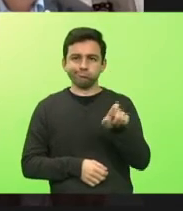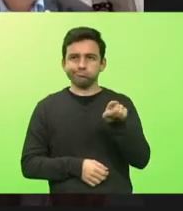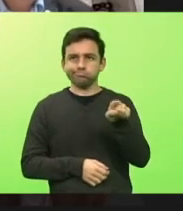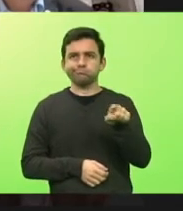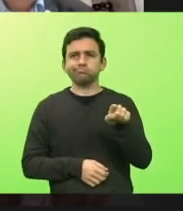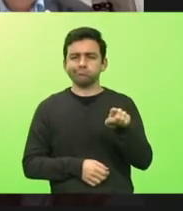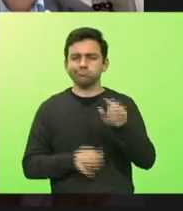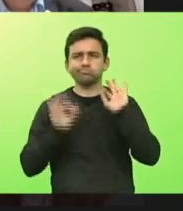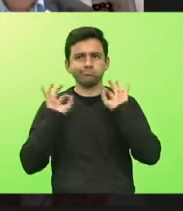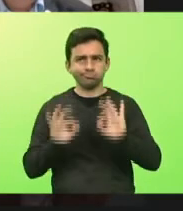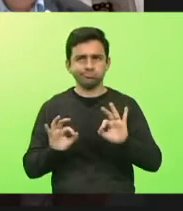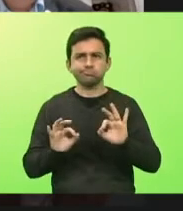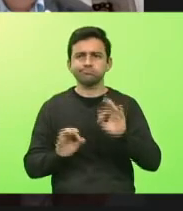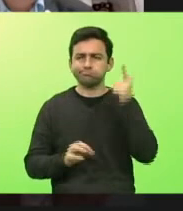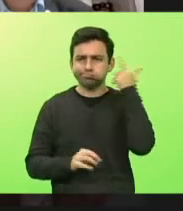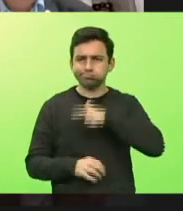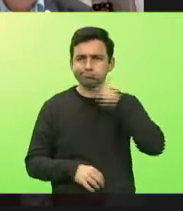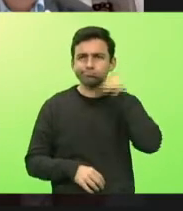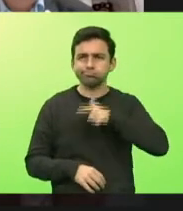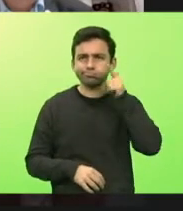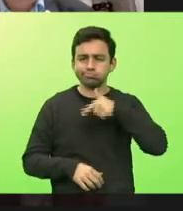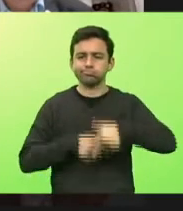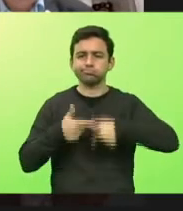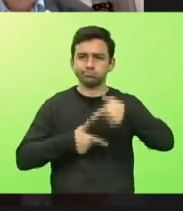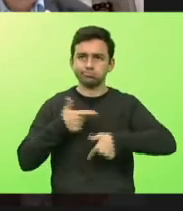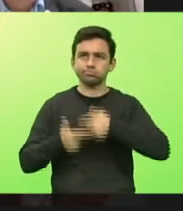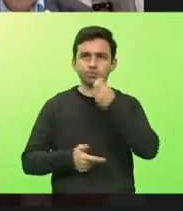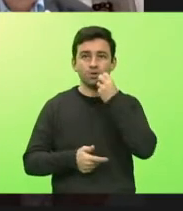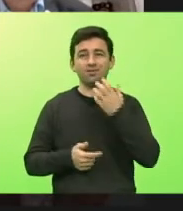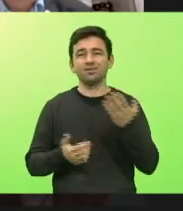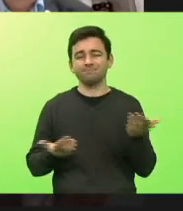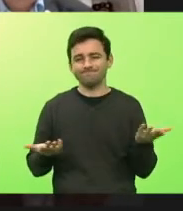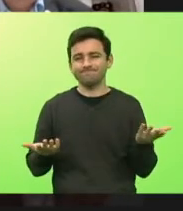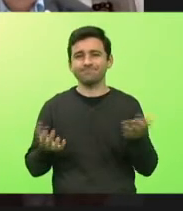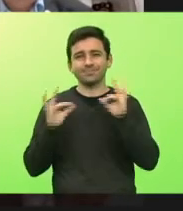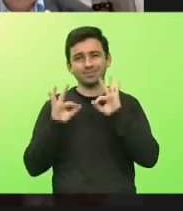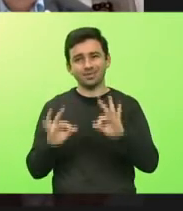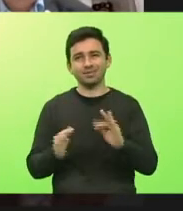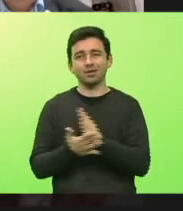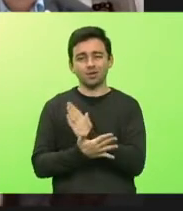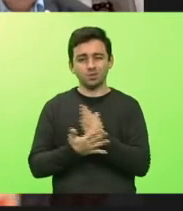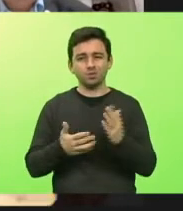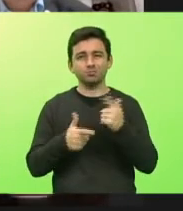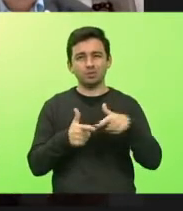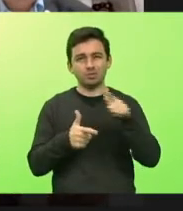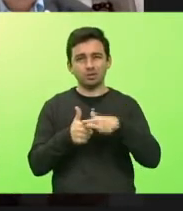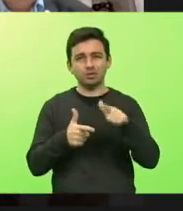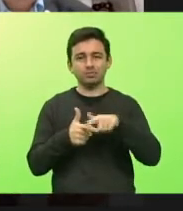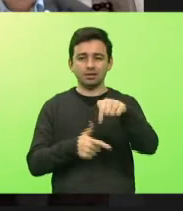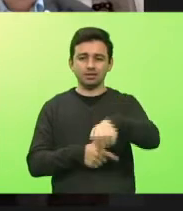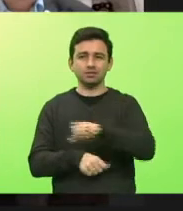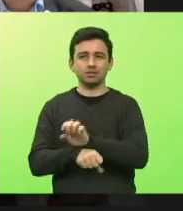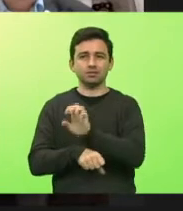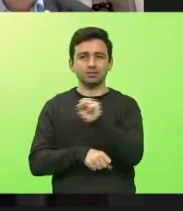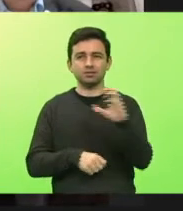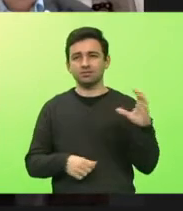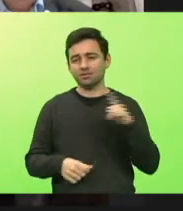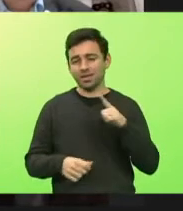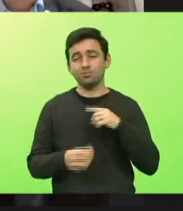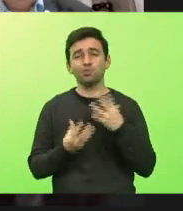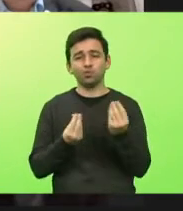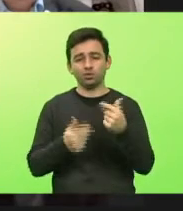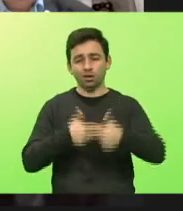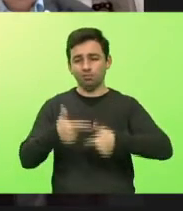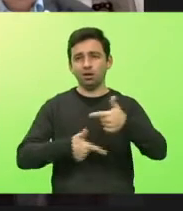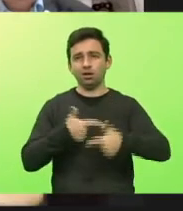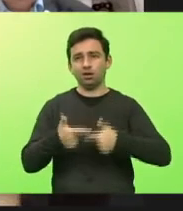um trabalho com sucesso. Evidentemente que essas situações que afetam o nosso Estado de Santa Catarina, temos muitos a fazer, mas